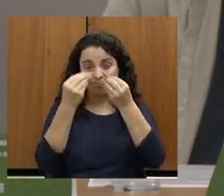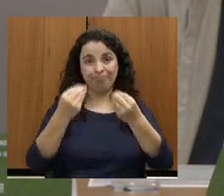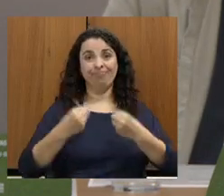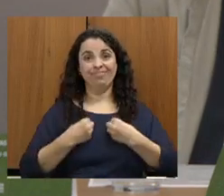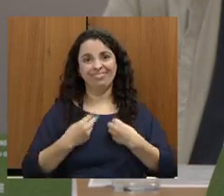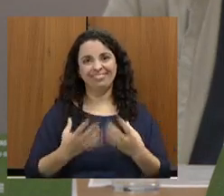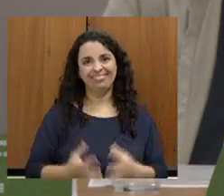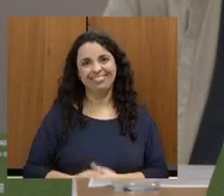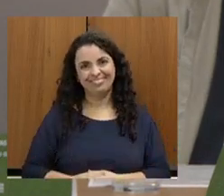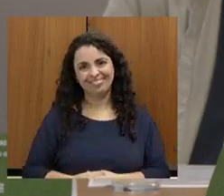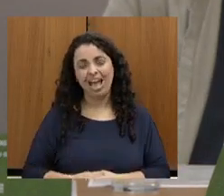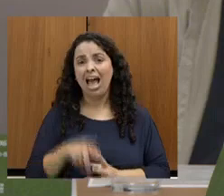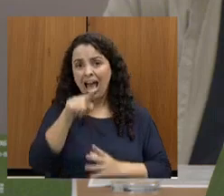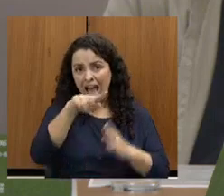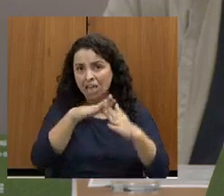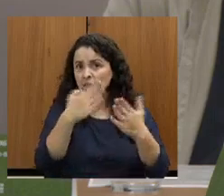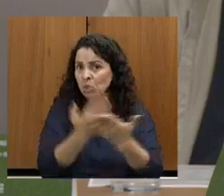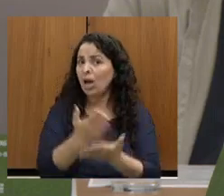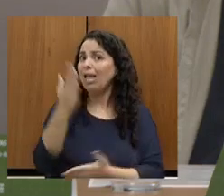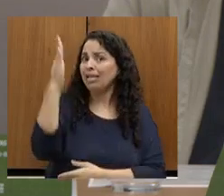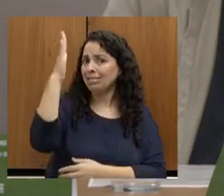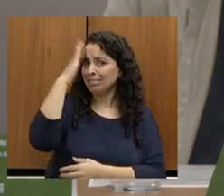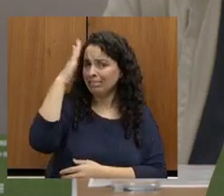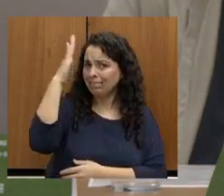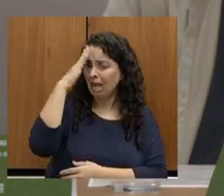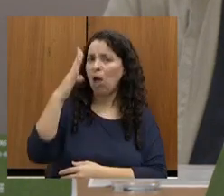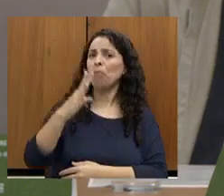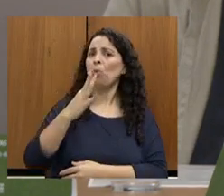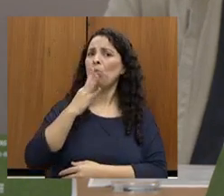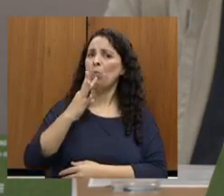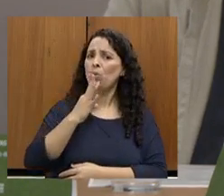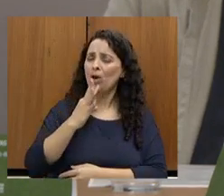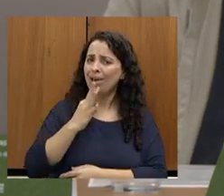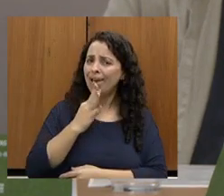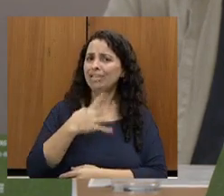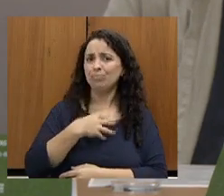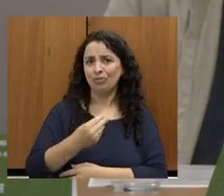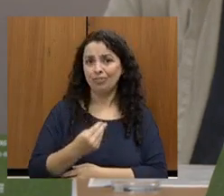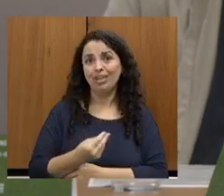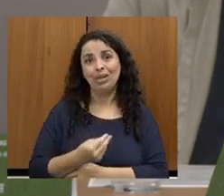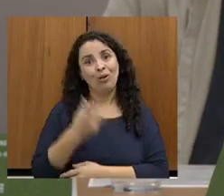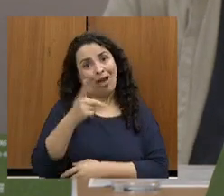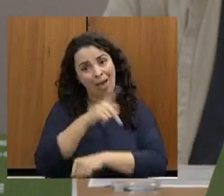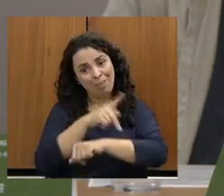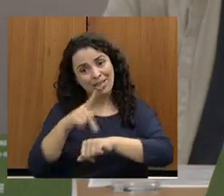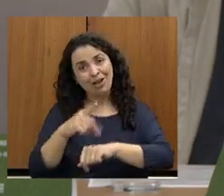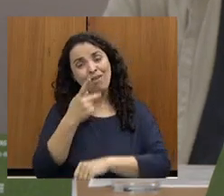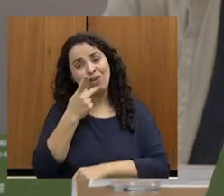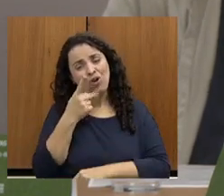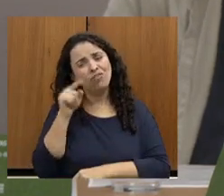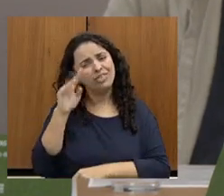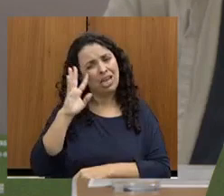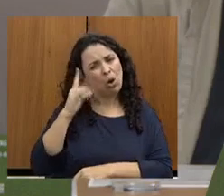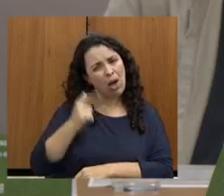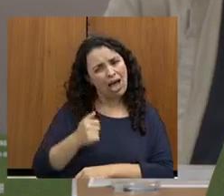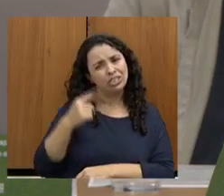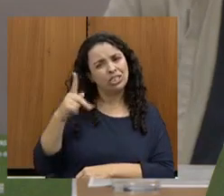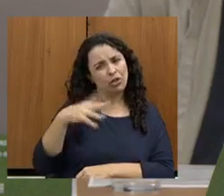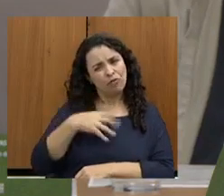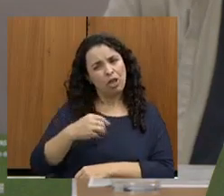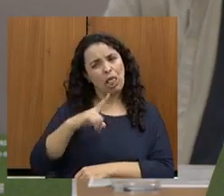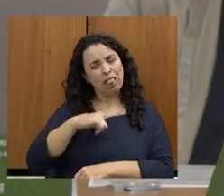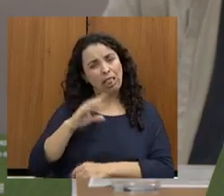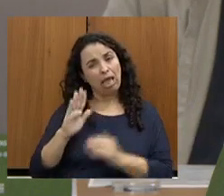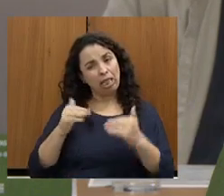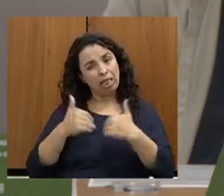inclusive sugerida pela Cíntia no início do ano, você não acha que ele pode ter teia, e confirmada em setembro, após a tentativa de suicídio,